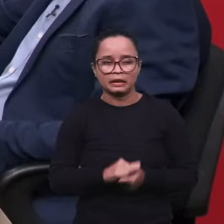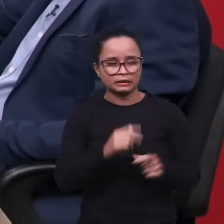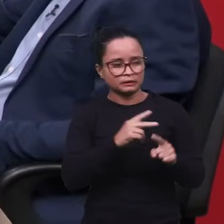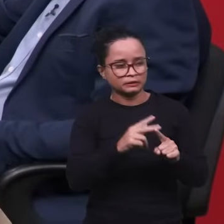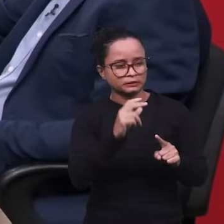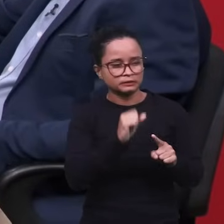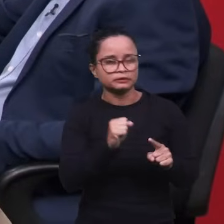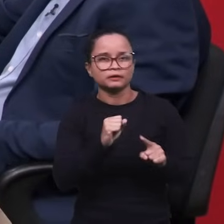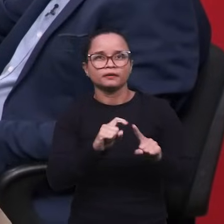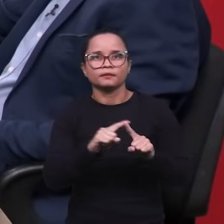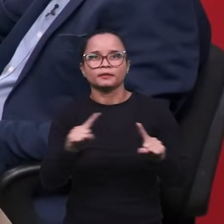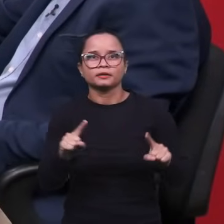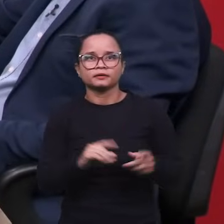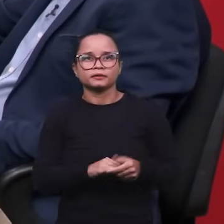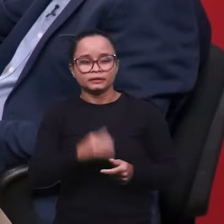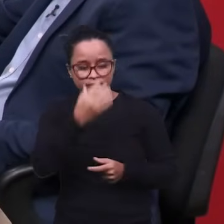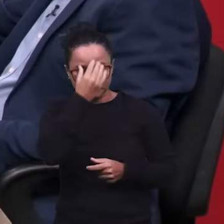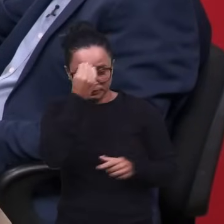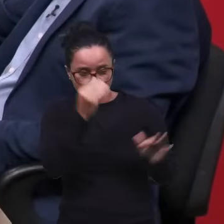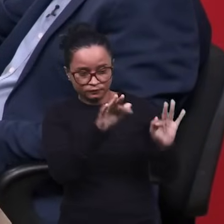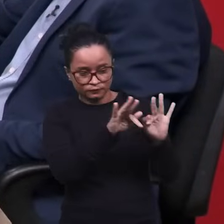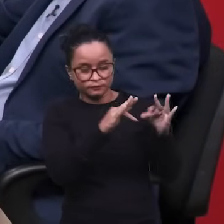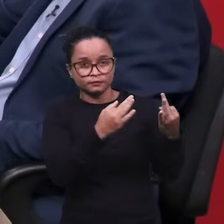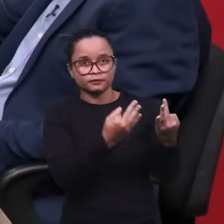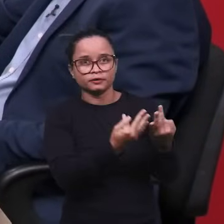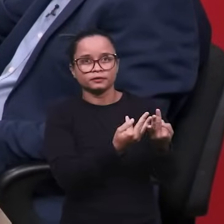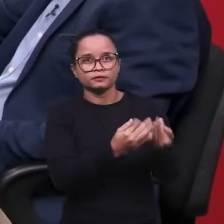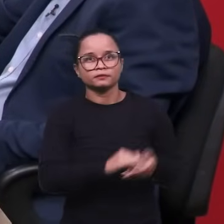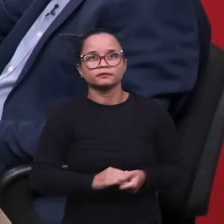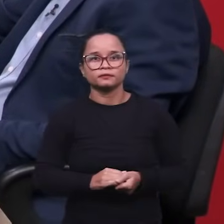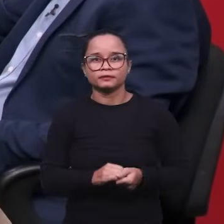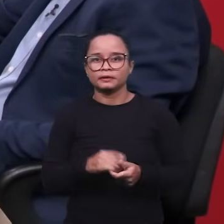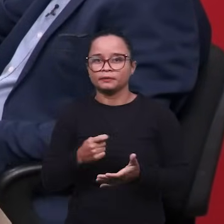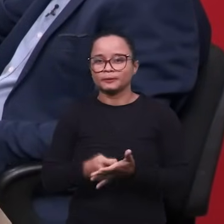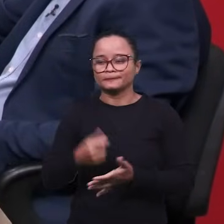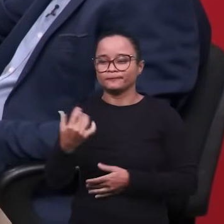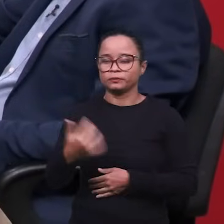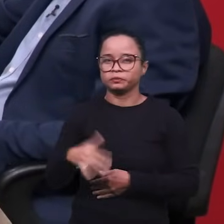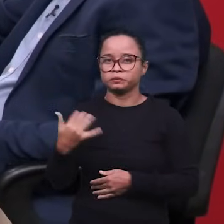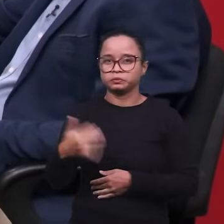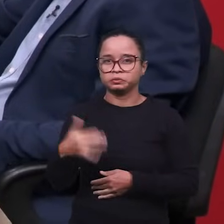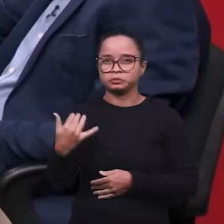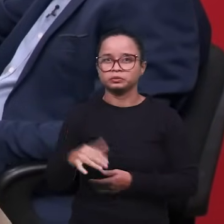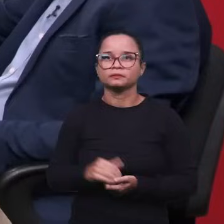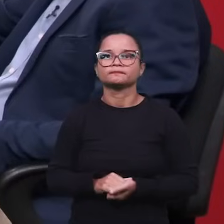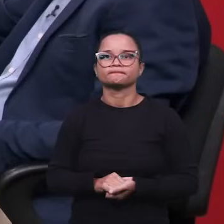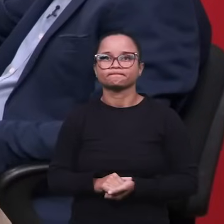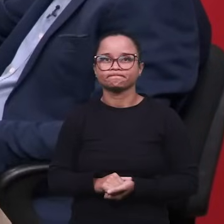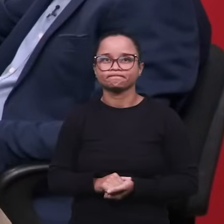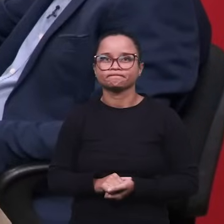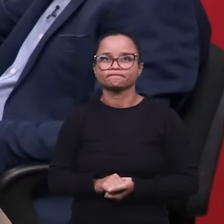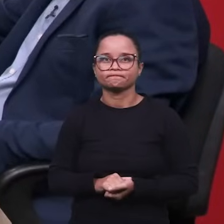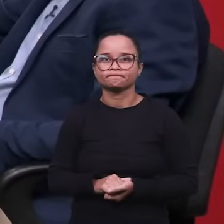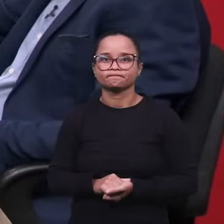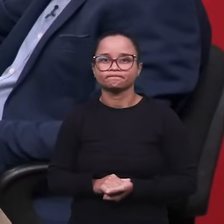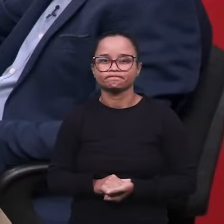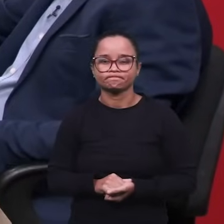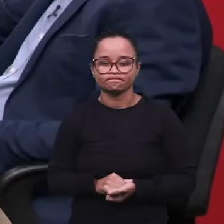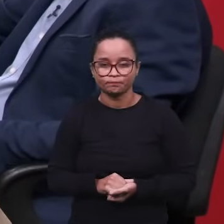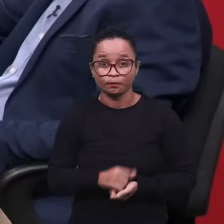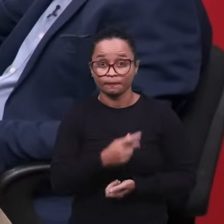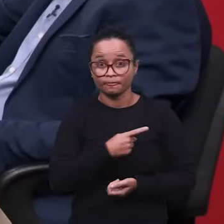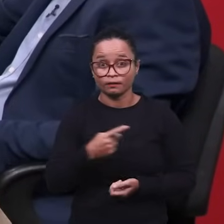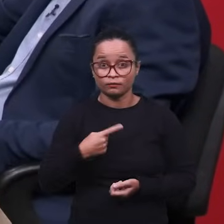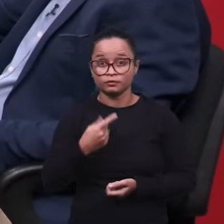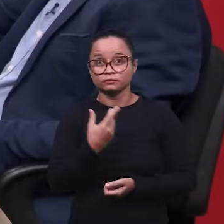para as suas conquistas e esqueceu um pouco a família. E pagou muito caro por isso. Marcelo, o preço foi muito alto. Essa colocação